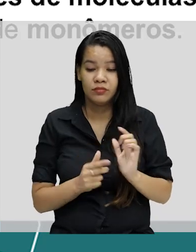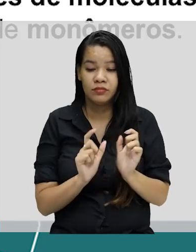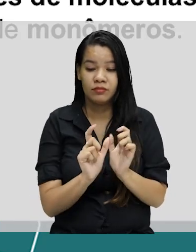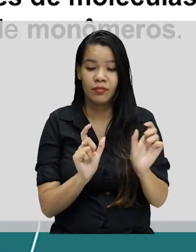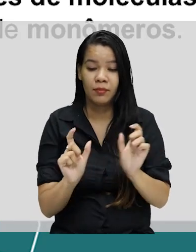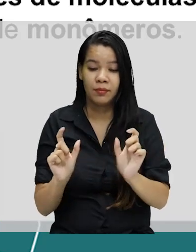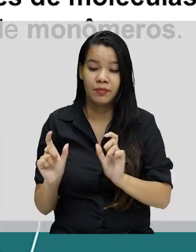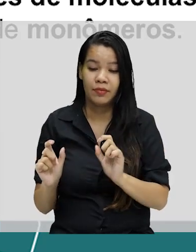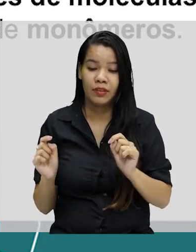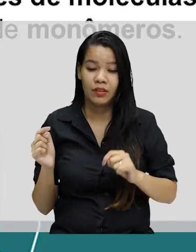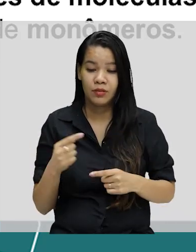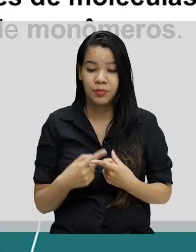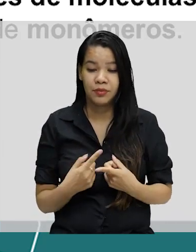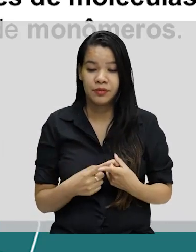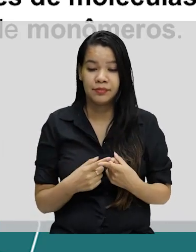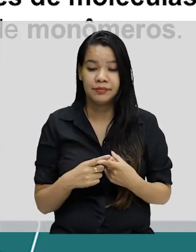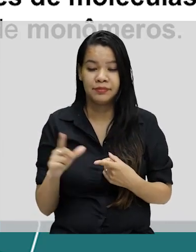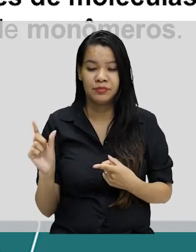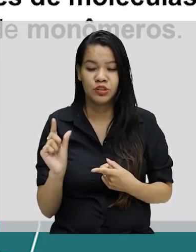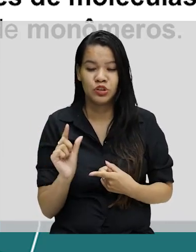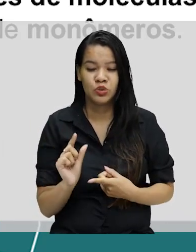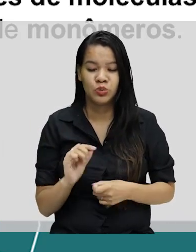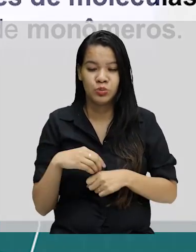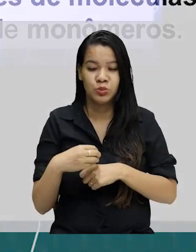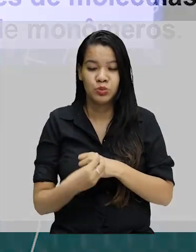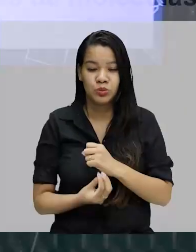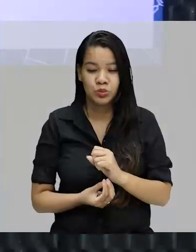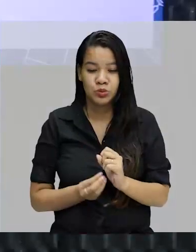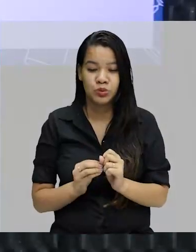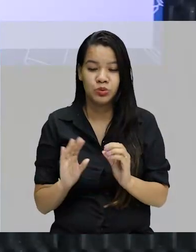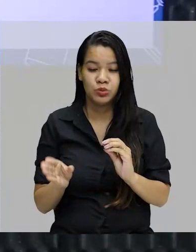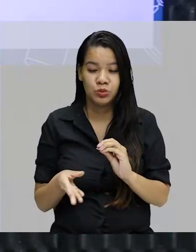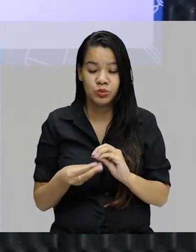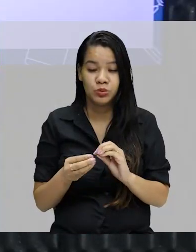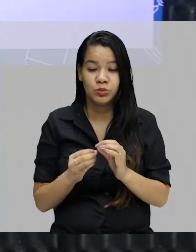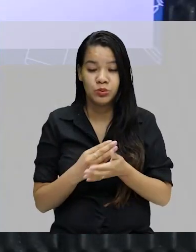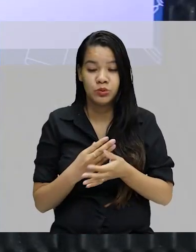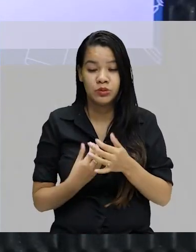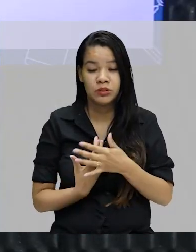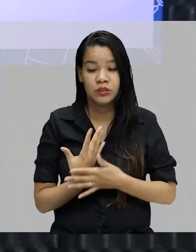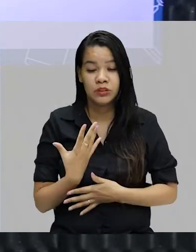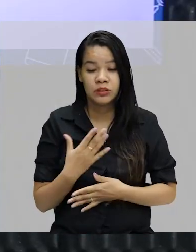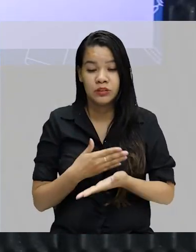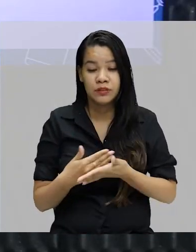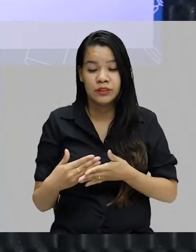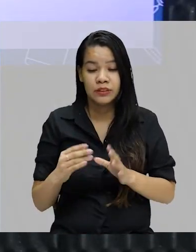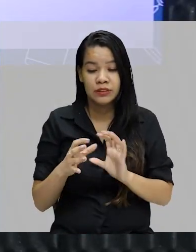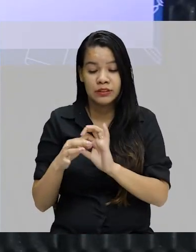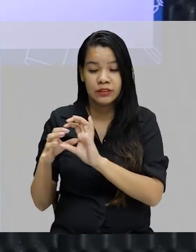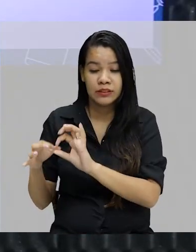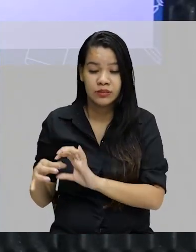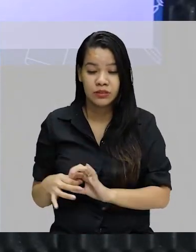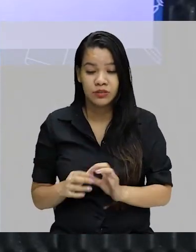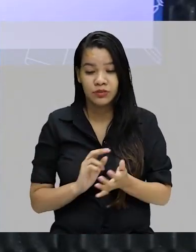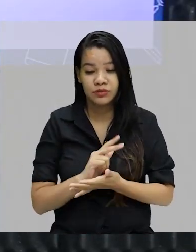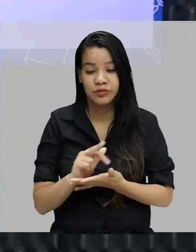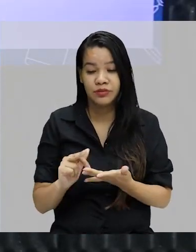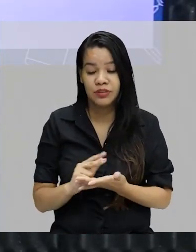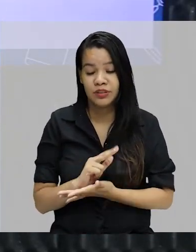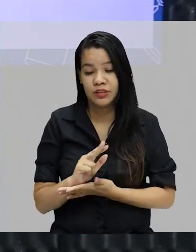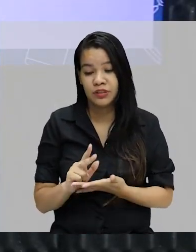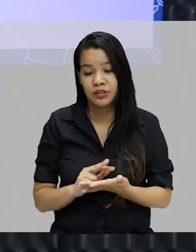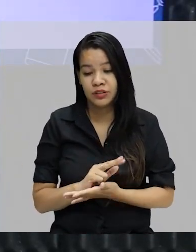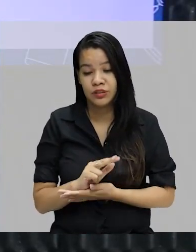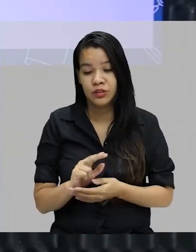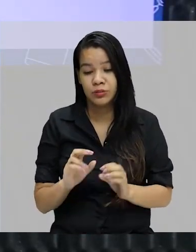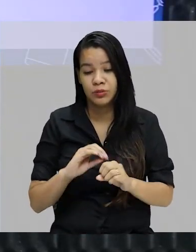desses compostos, eles originam-se através das ligações de várias unidades de moléculas pequenas, de